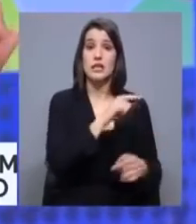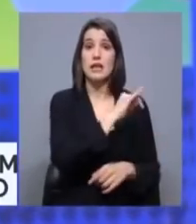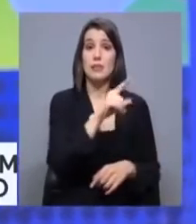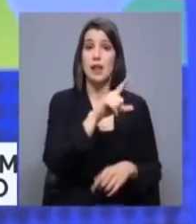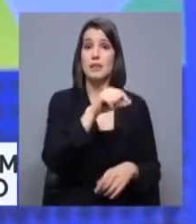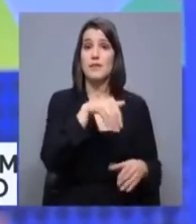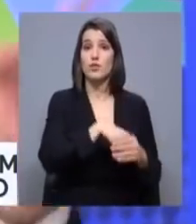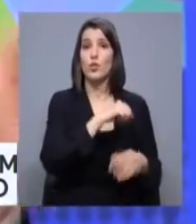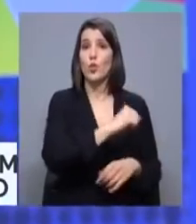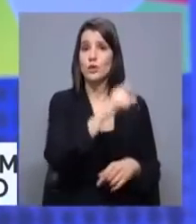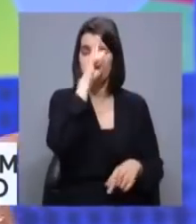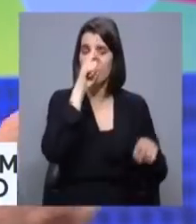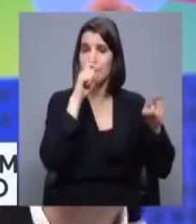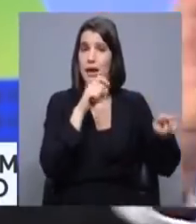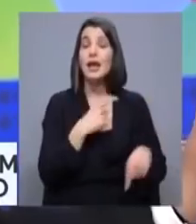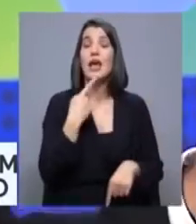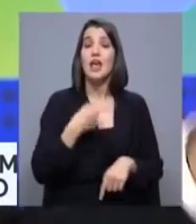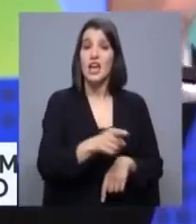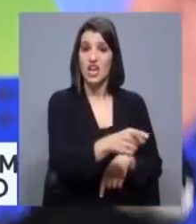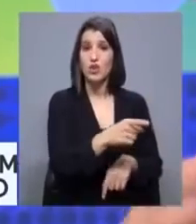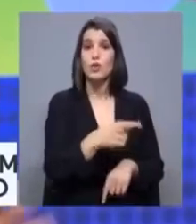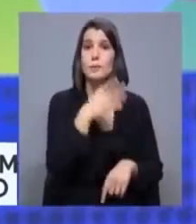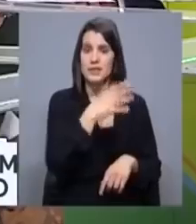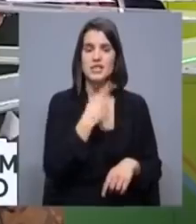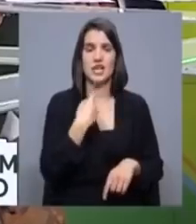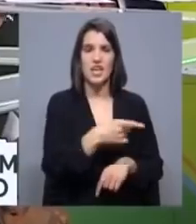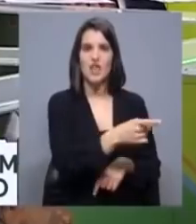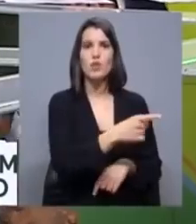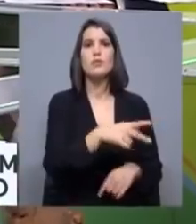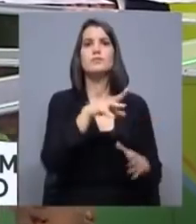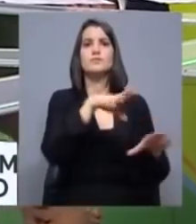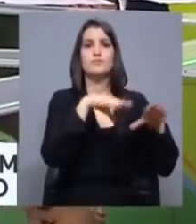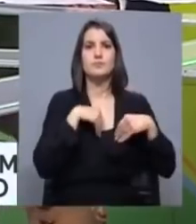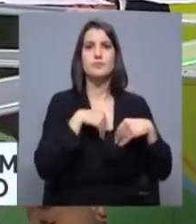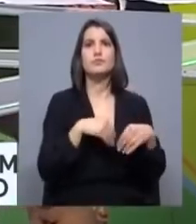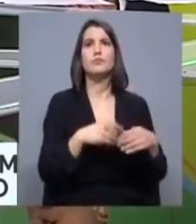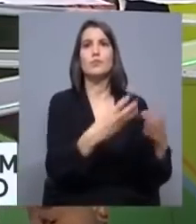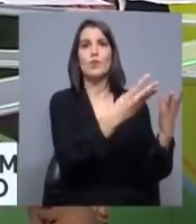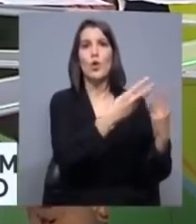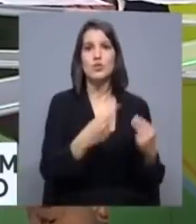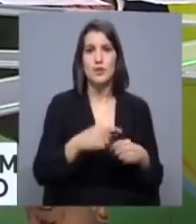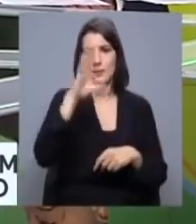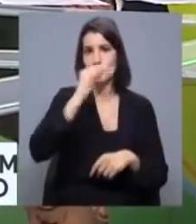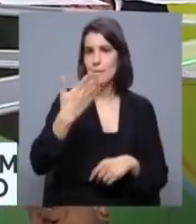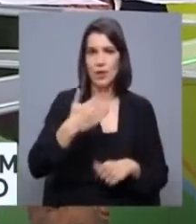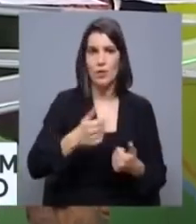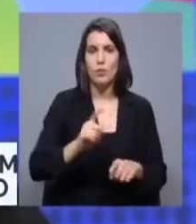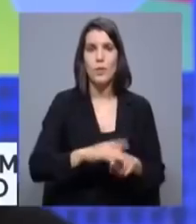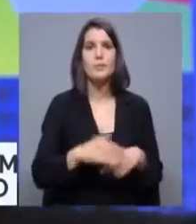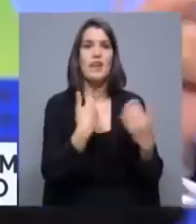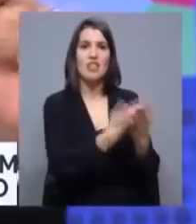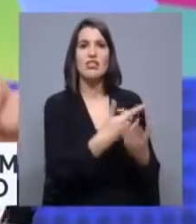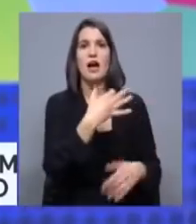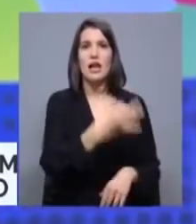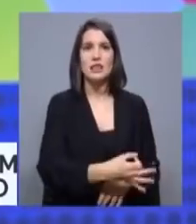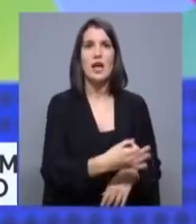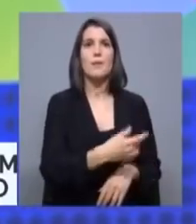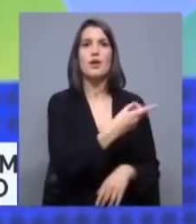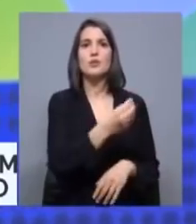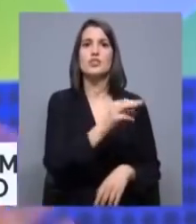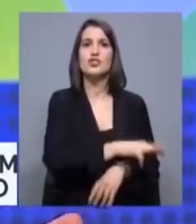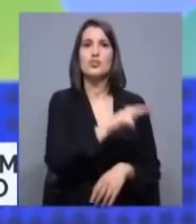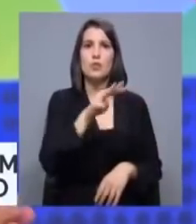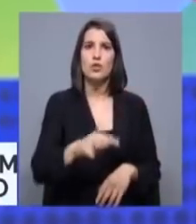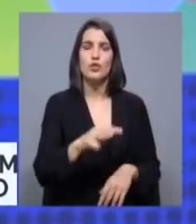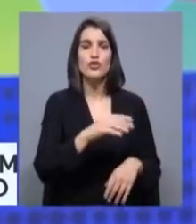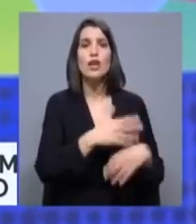grau que eu estou com tesão para lembrar isto o riso ainda segundo só para dizer isso ruim e realizar um orçamento é que não seria o momento que deu a TAP 900 milhões a fazer